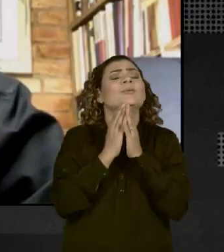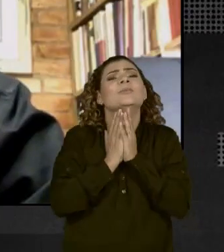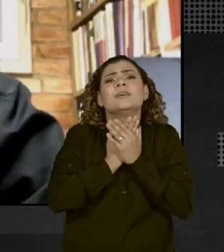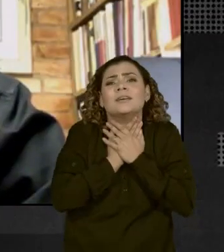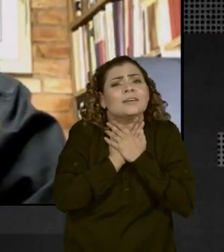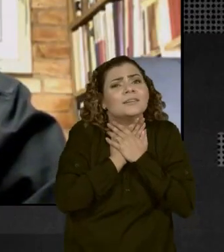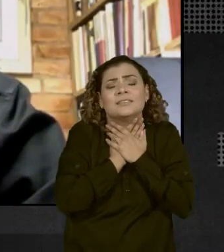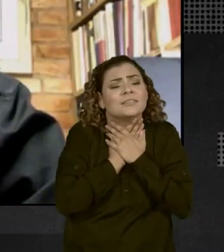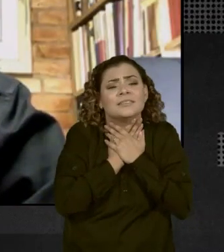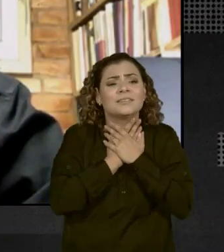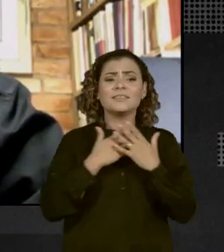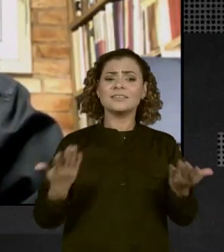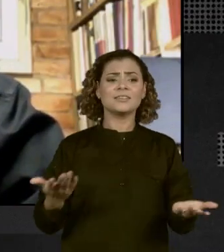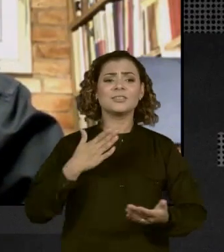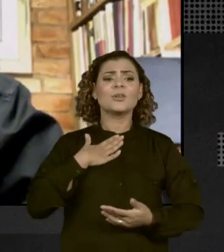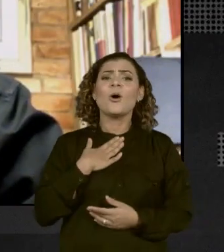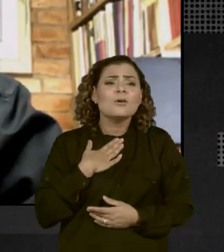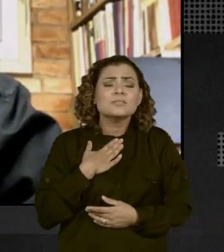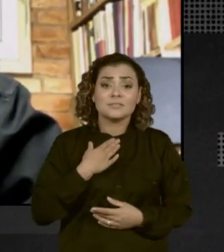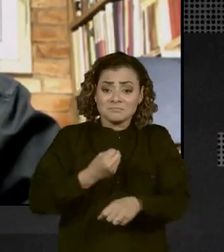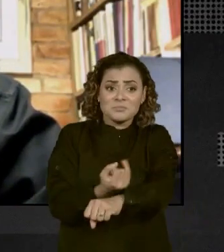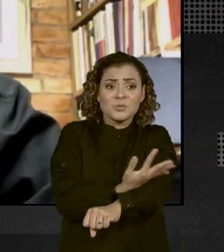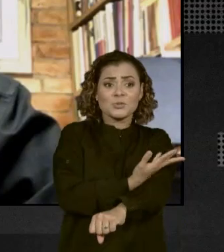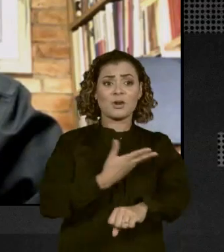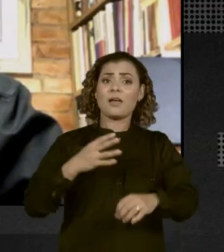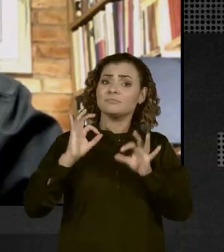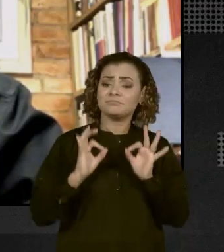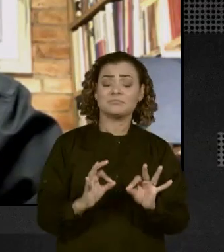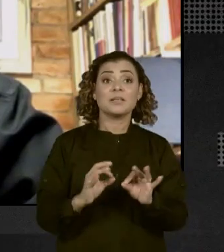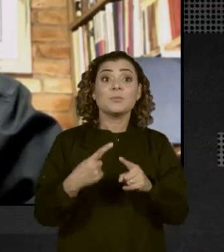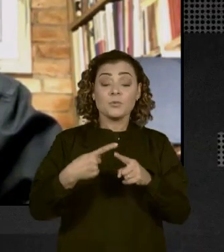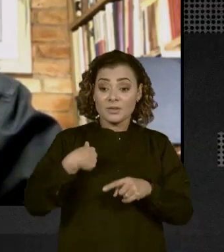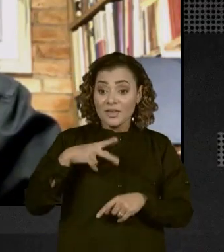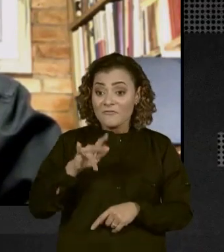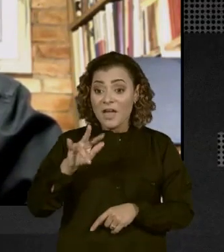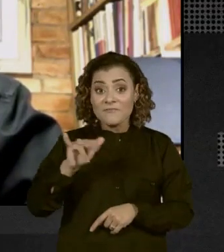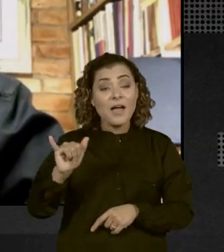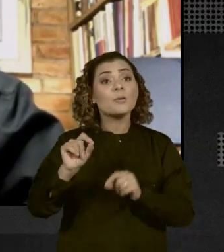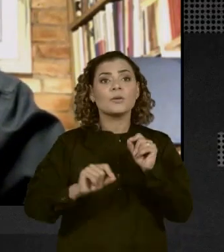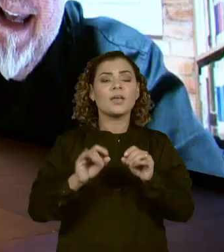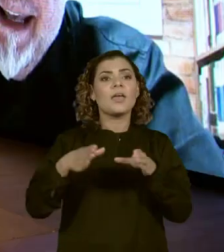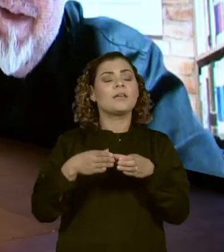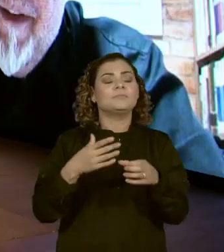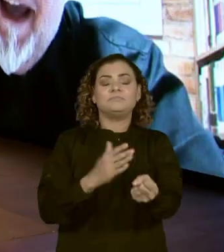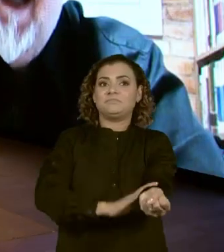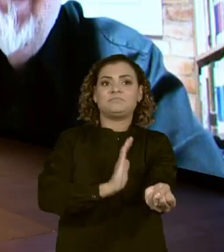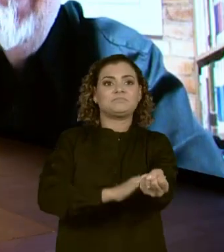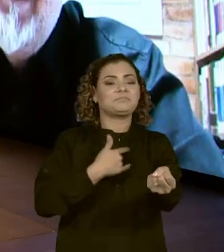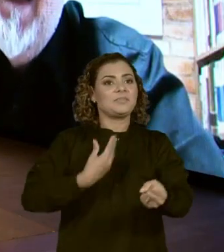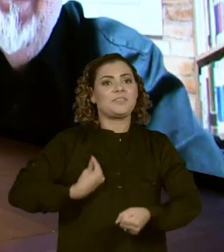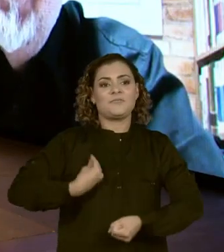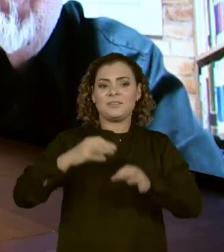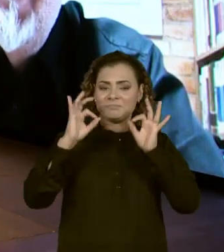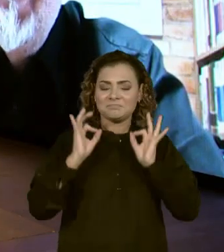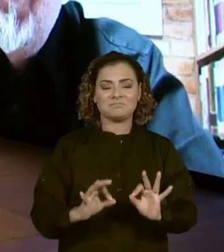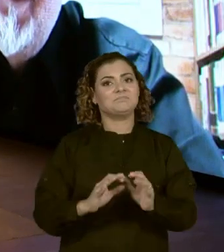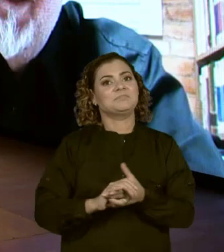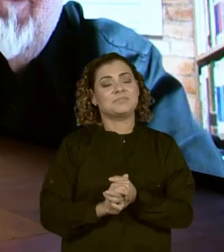Vai no Bexiga pra ver, vai no Bexiga pra ver. Gente, que coisa linda